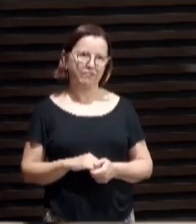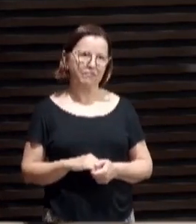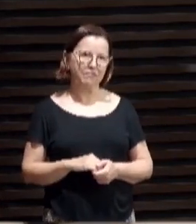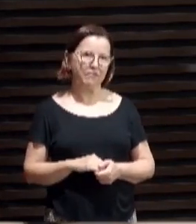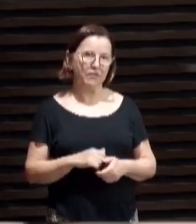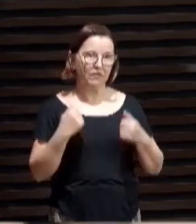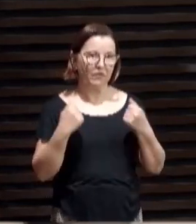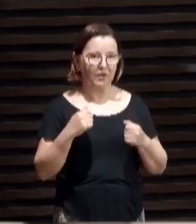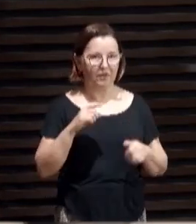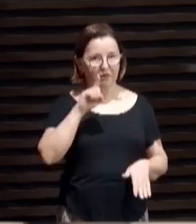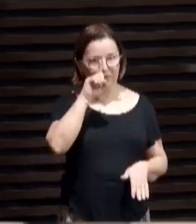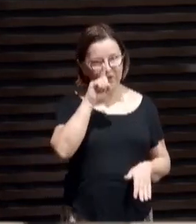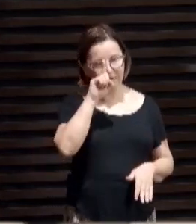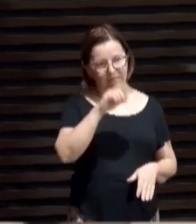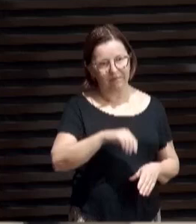Precisamos ter cuidado.